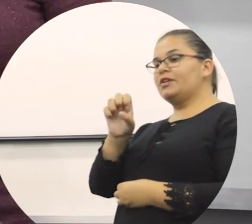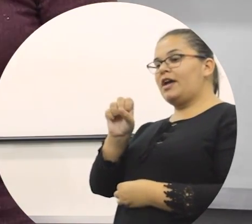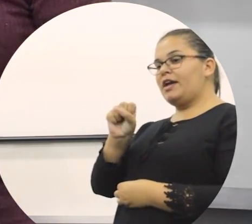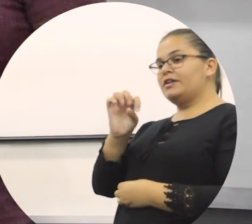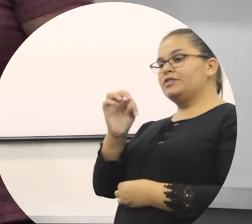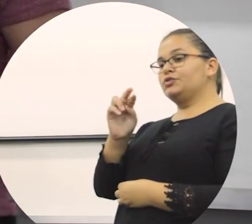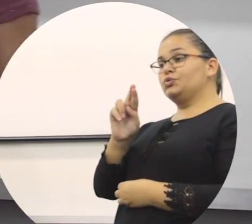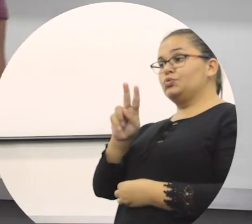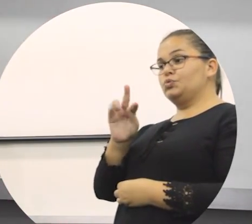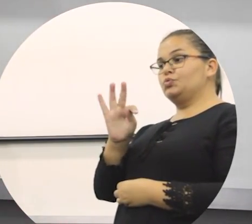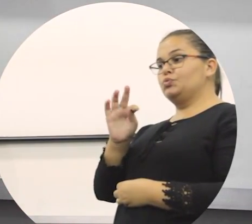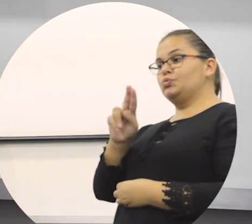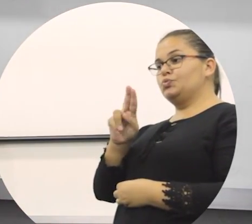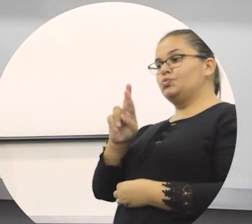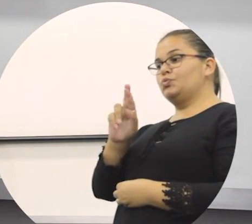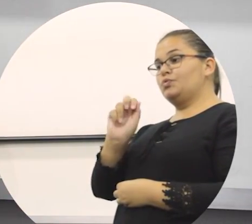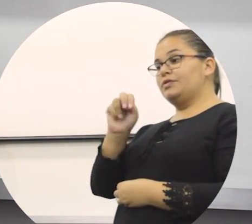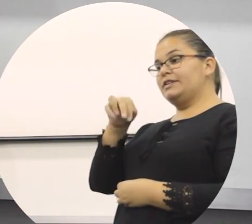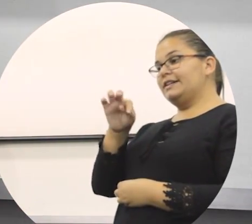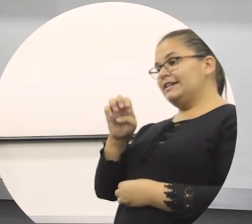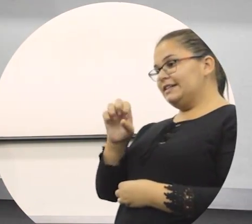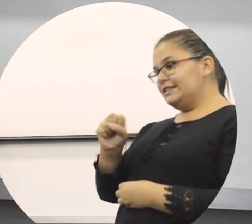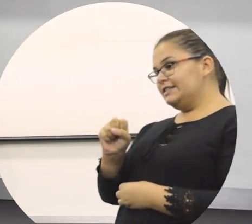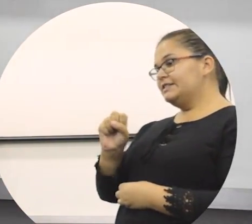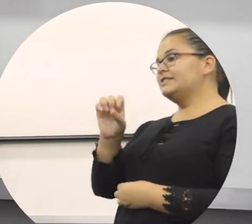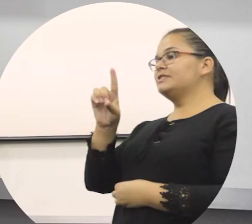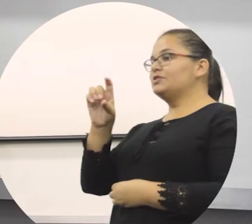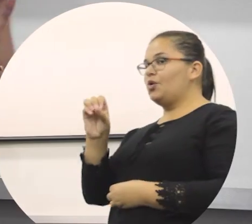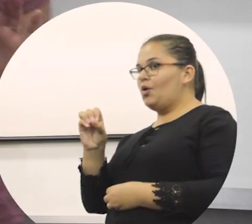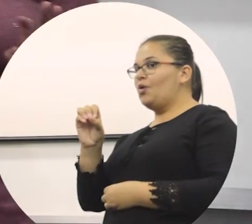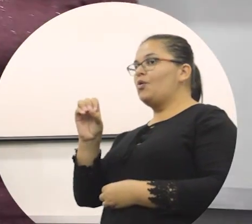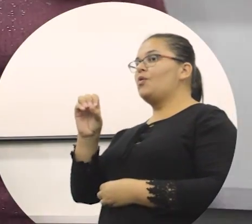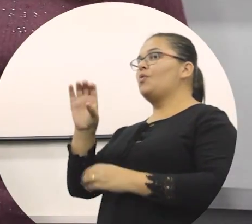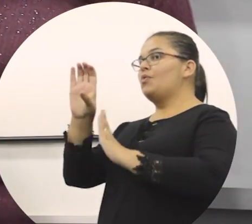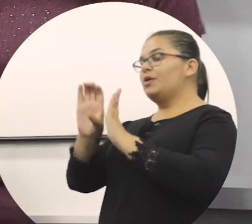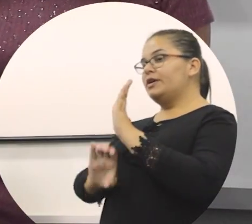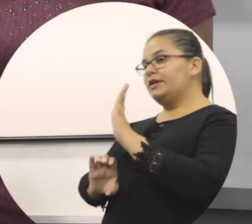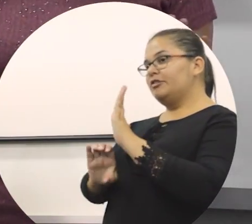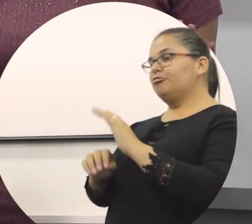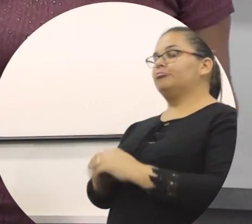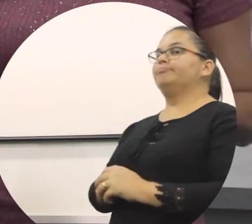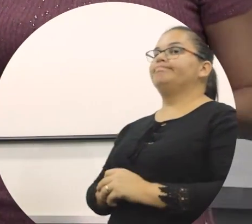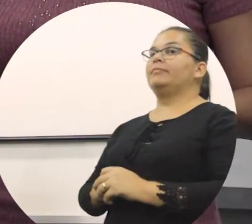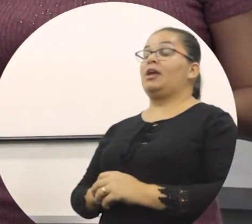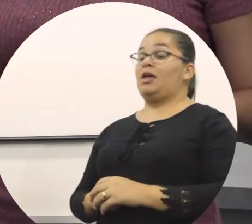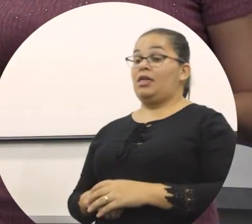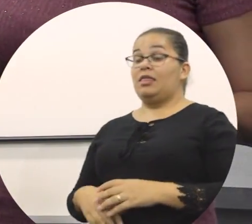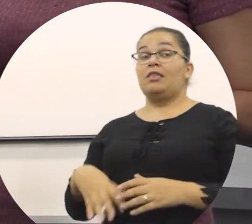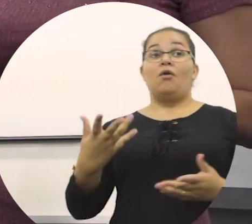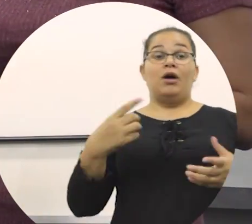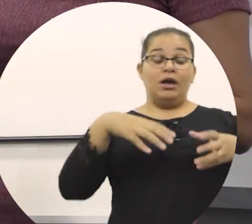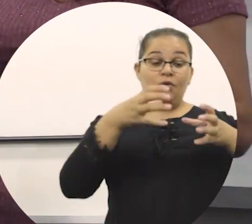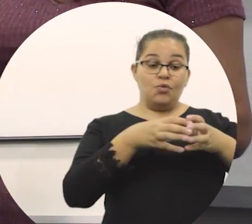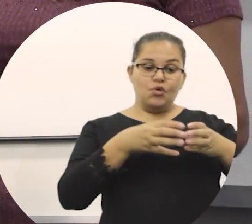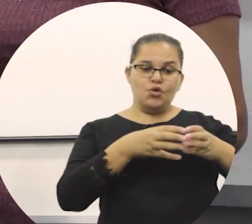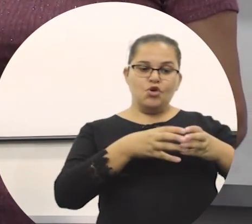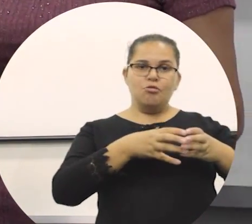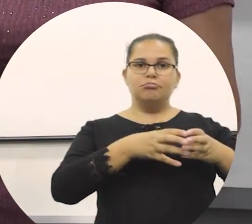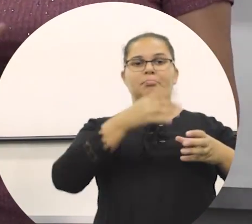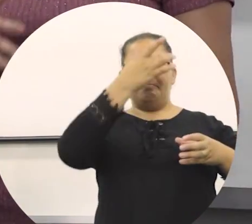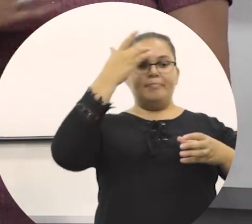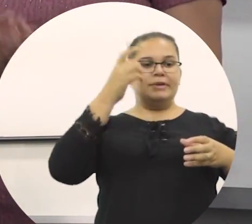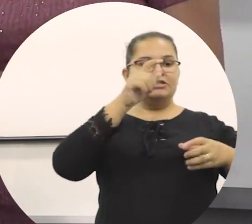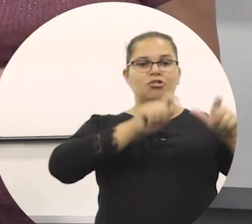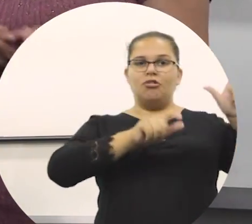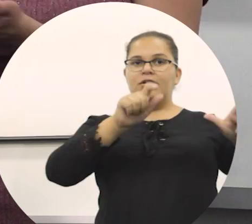currículo. E nós... Isso já foi um ganho, né? Com a diversidade dentro do próprio grupo para refletir sobre questões tão